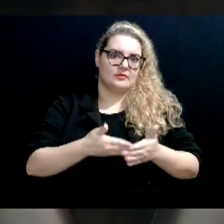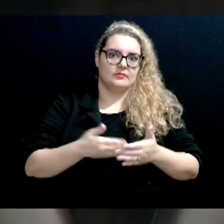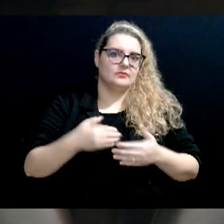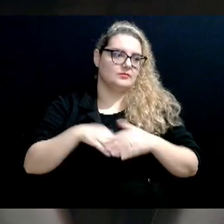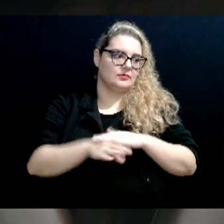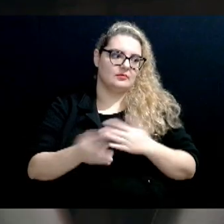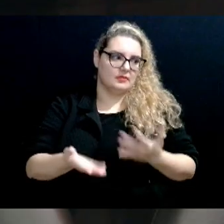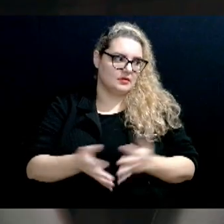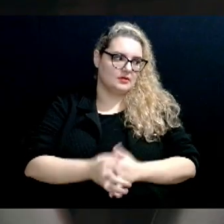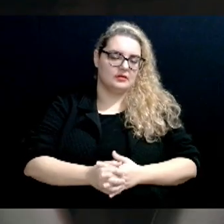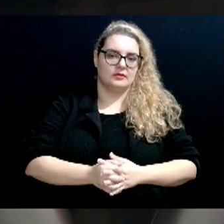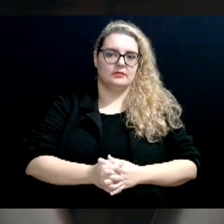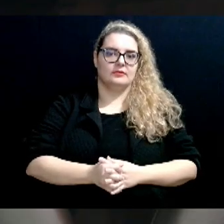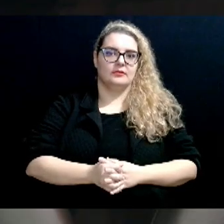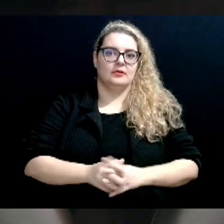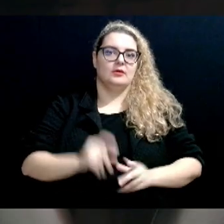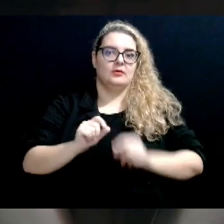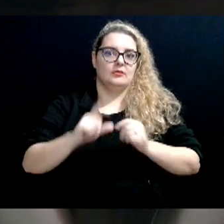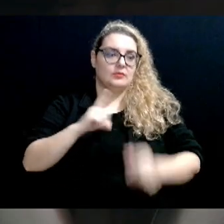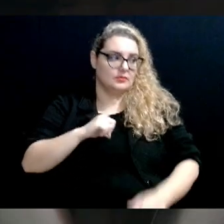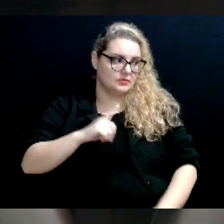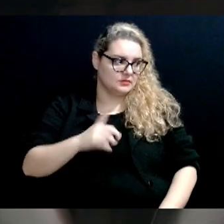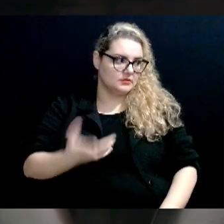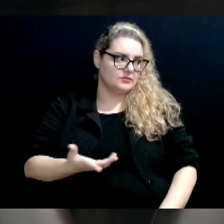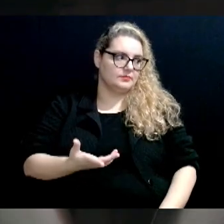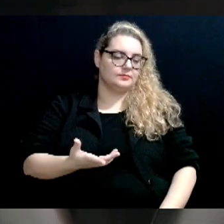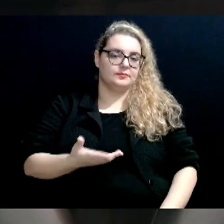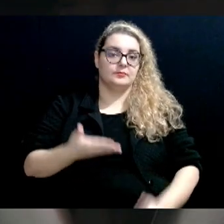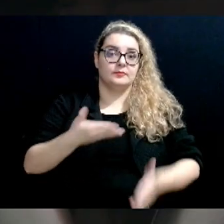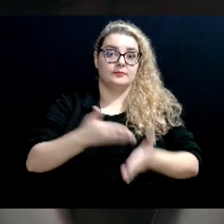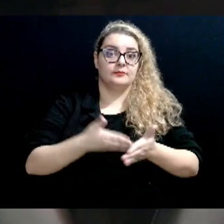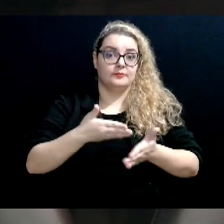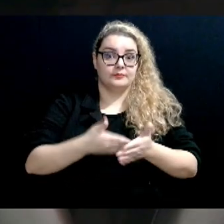que tem é um limite de